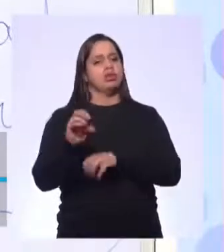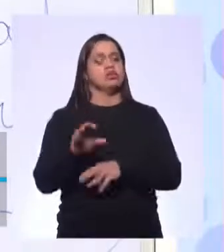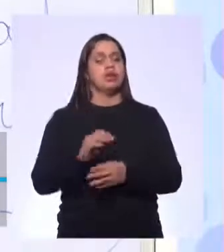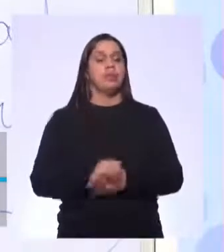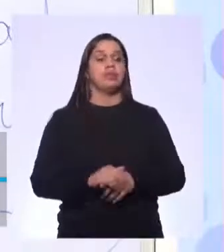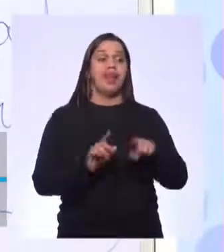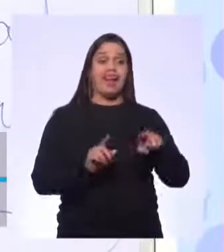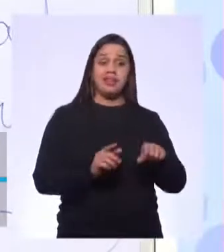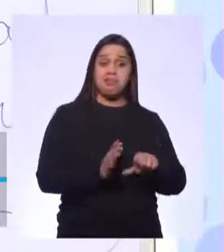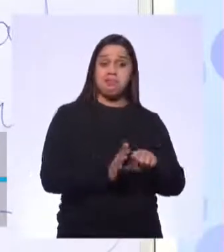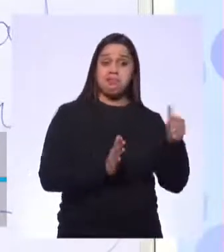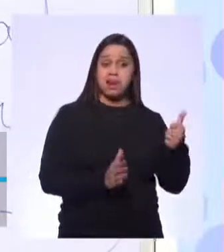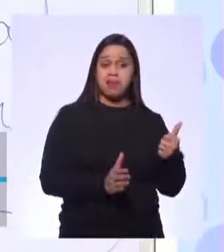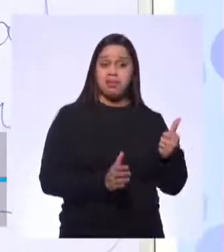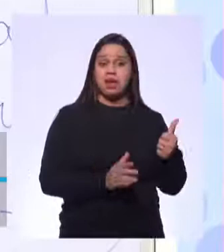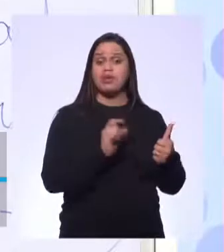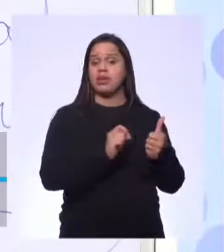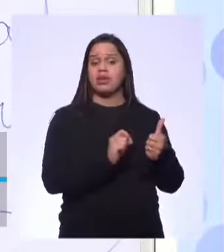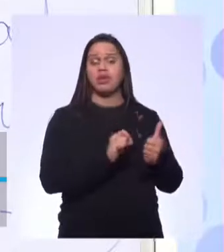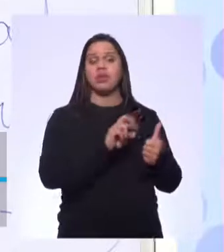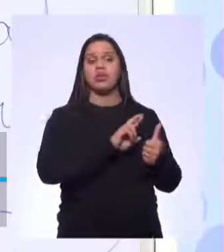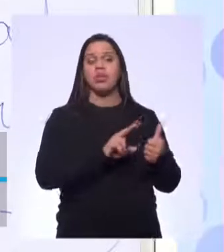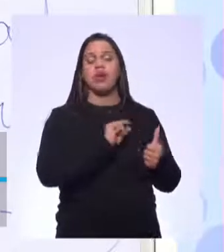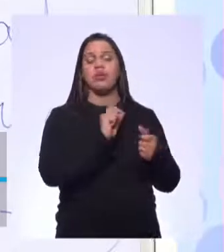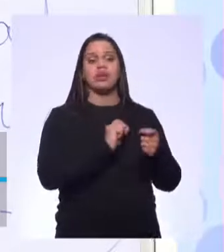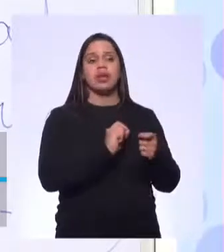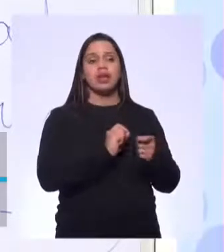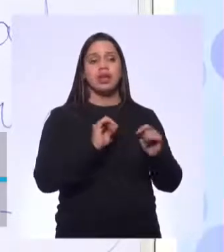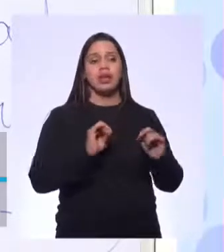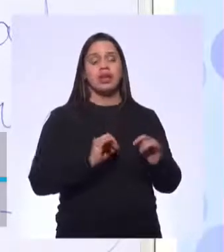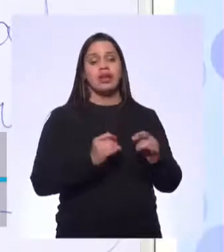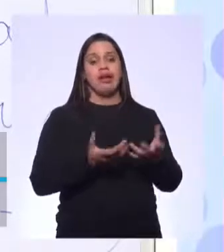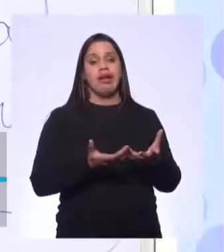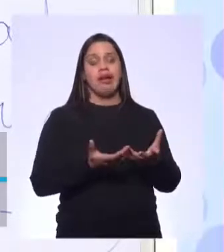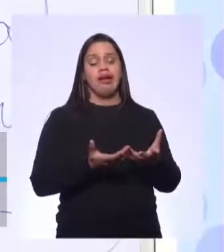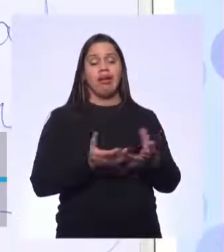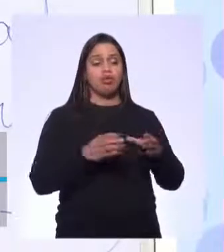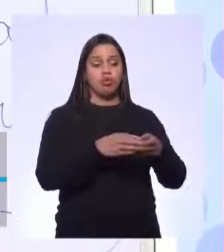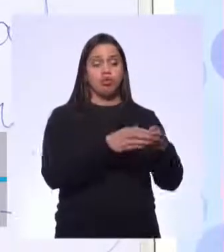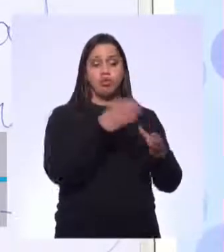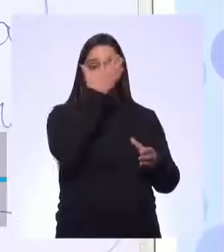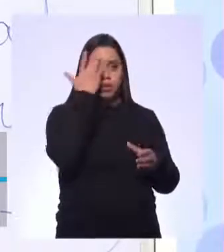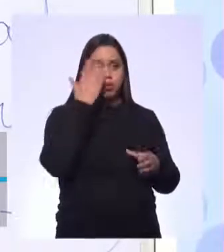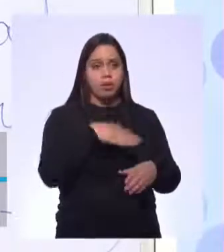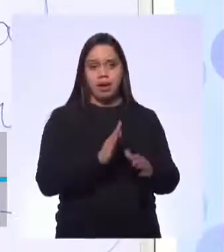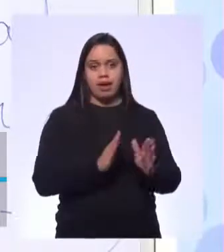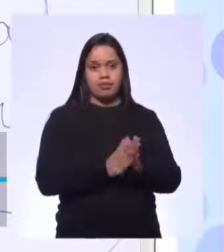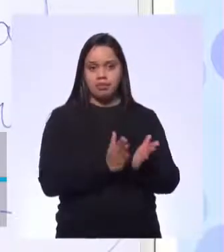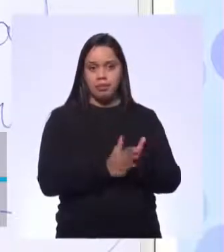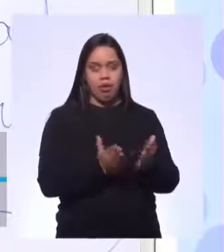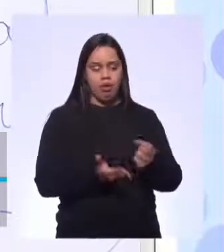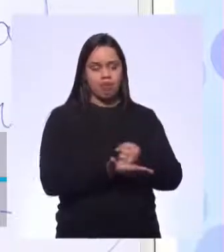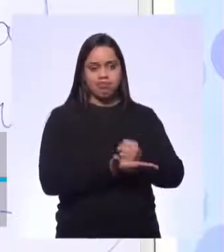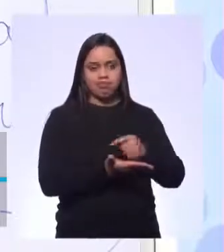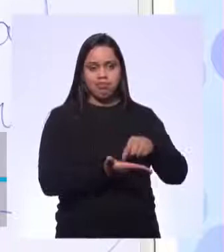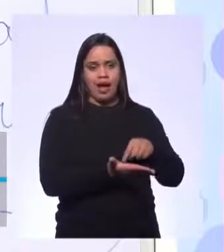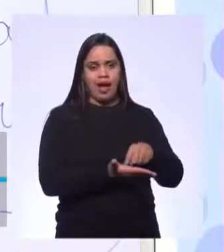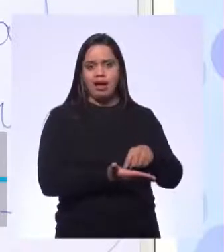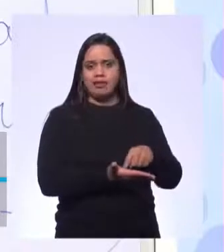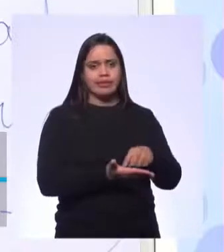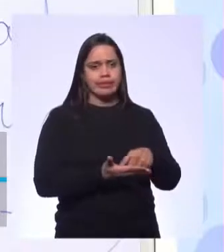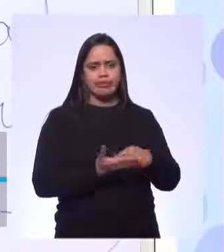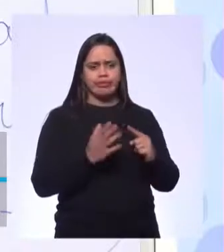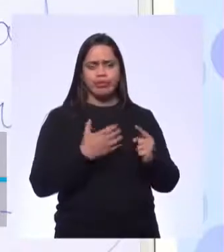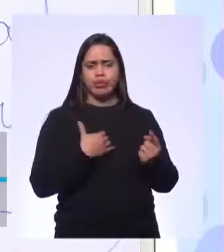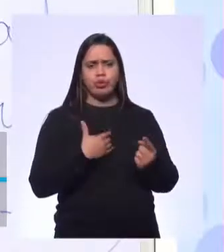primeira Constituição, ela não atende as classes minoritárias, ela não atende as bases. Vocês perceberam que até